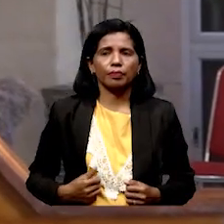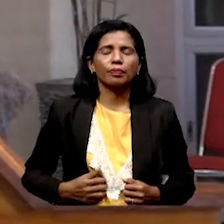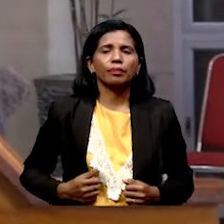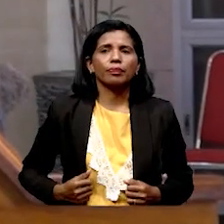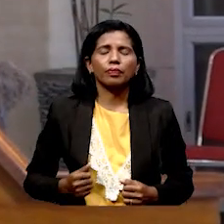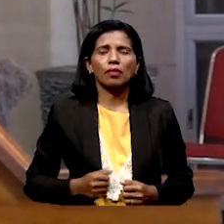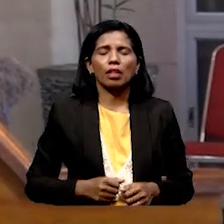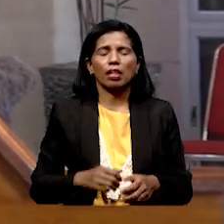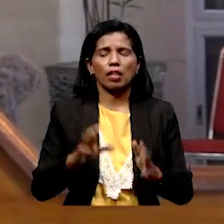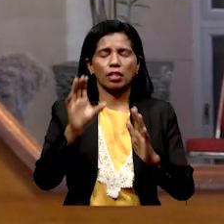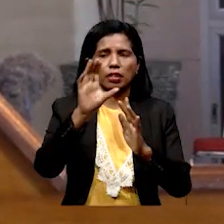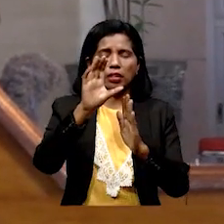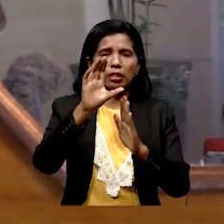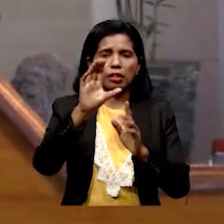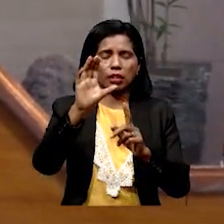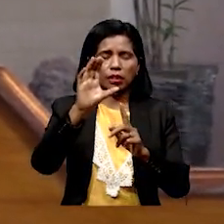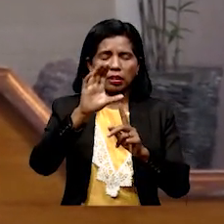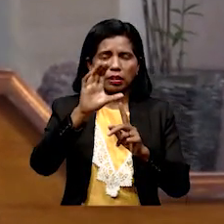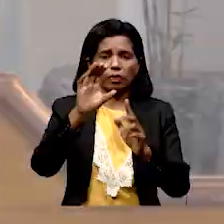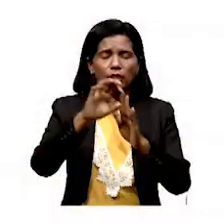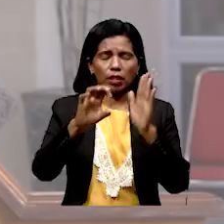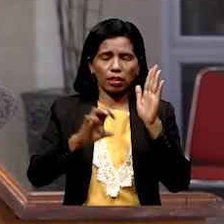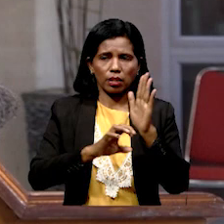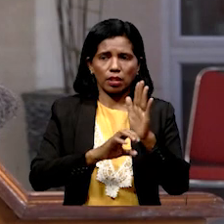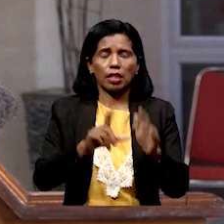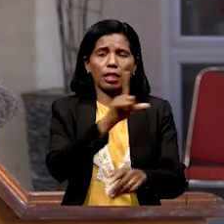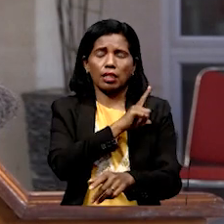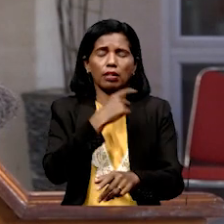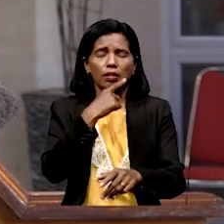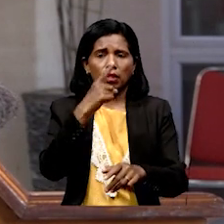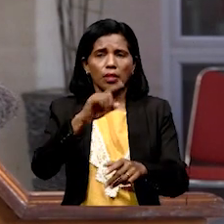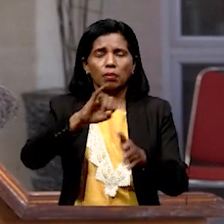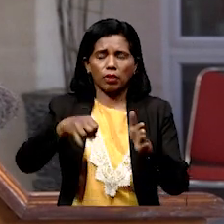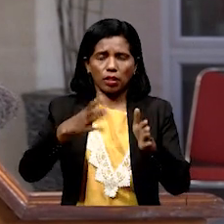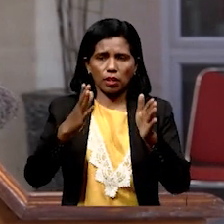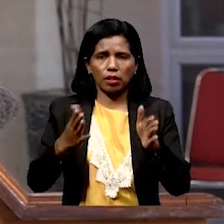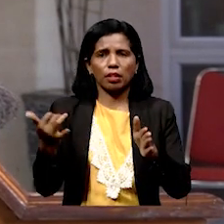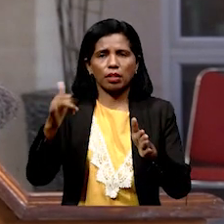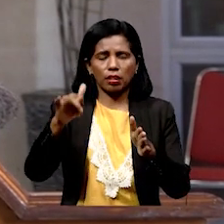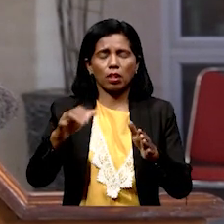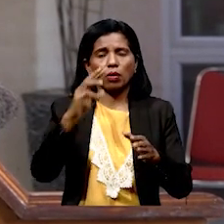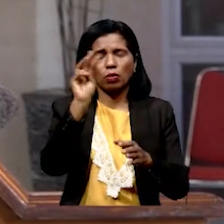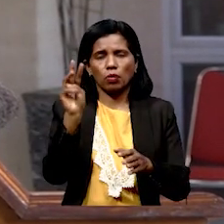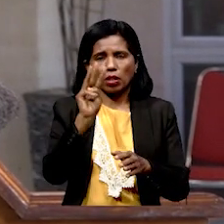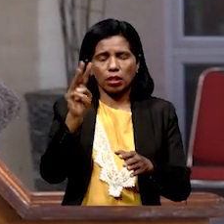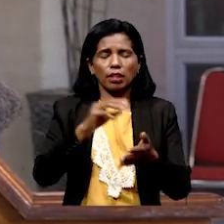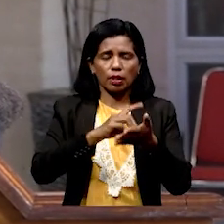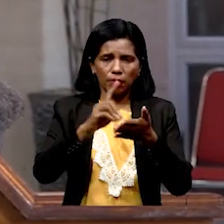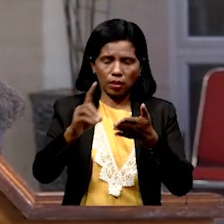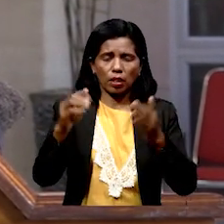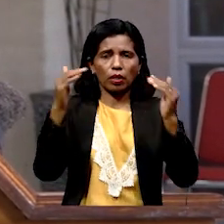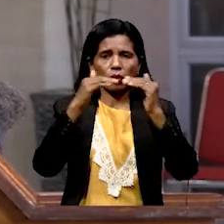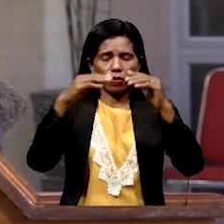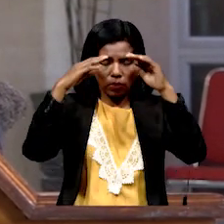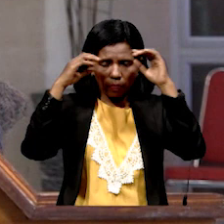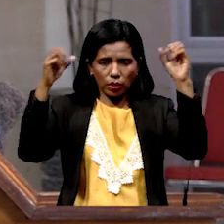Chefe de Estado, Maior General, Tenente General Lerena Timur, a tua questão, né? Basador na lista Sira, quarta semana, né? Já foi no encontro com o Presidente da